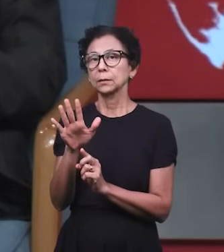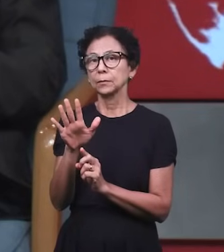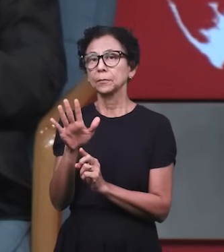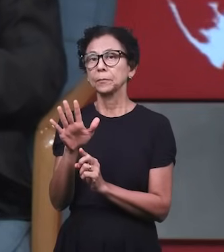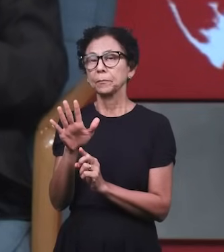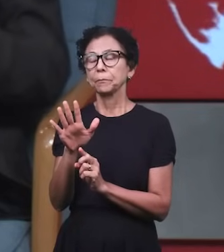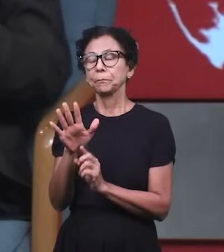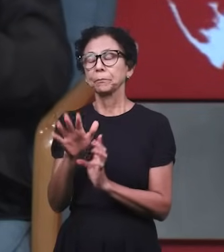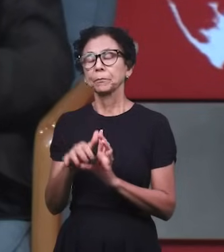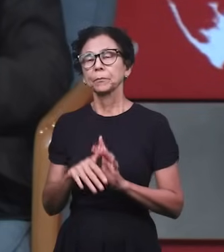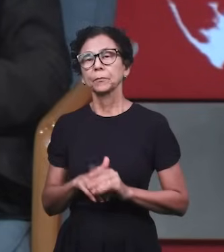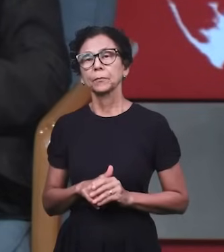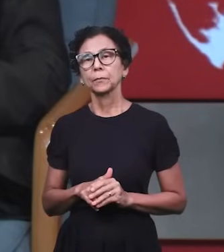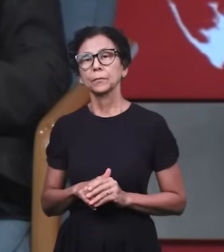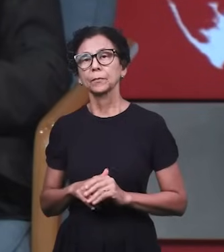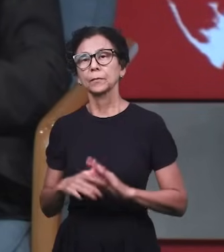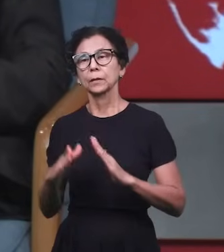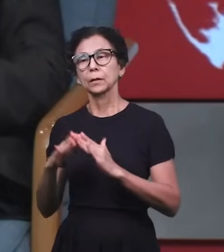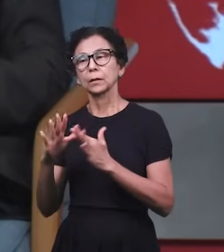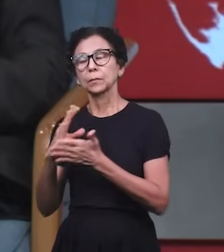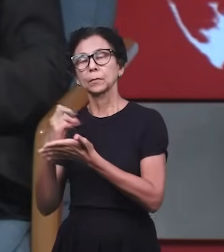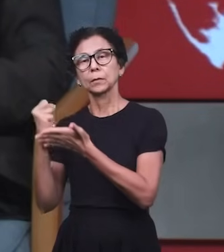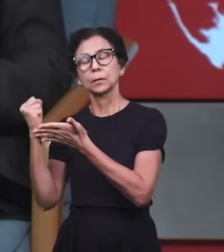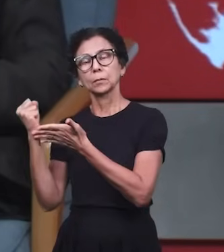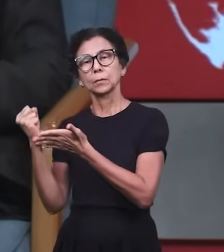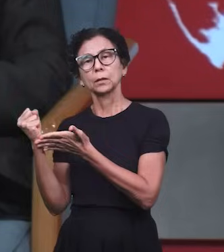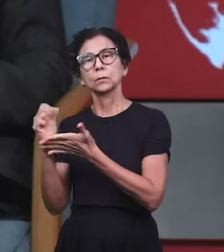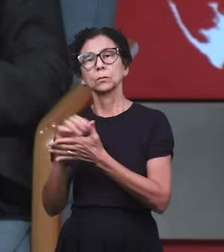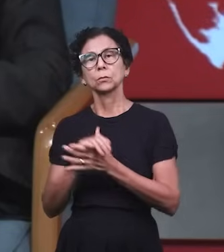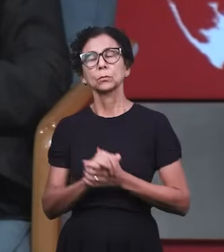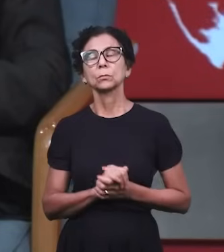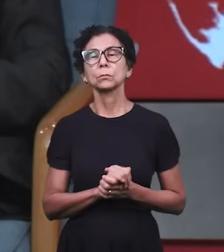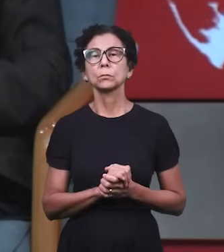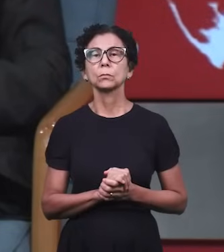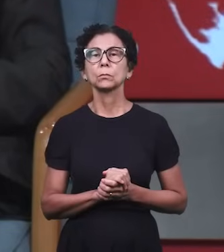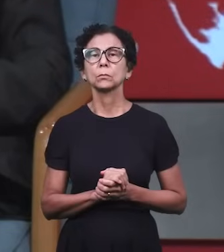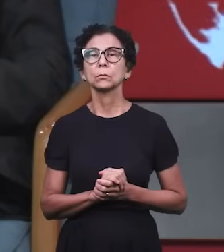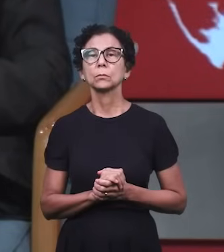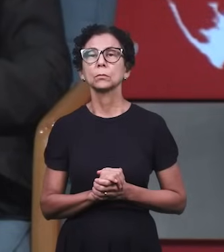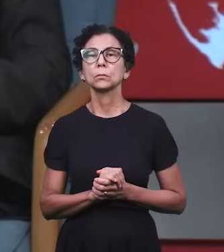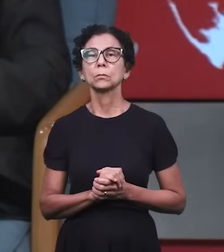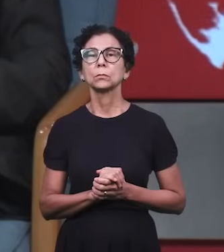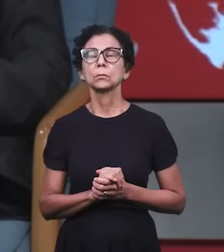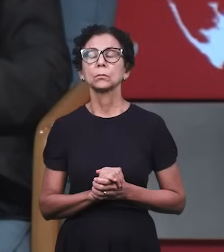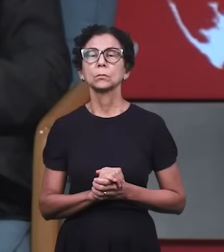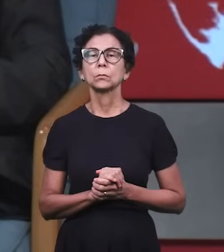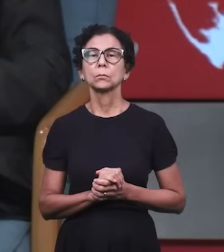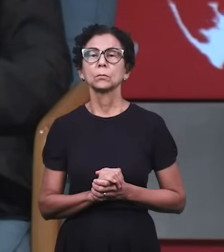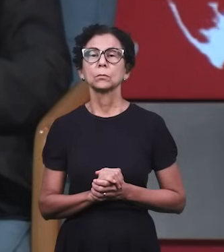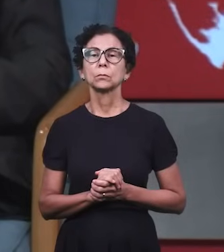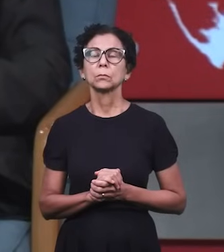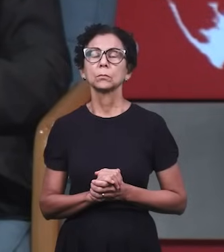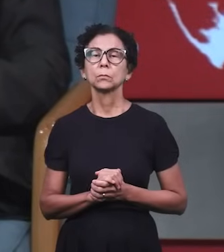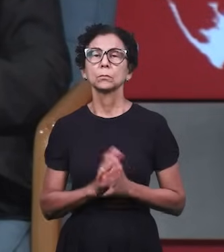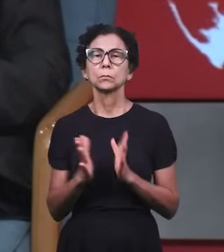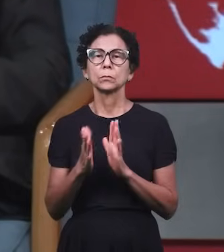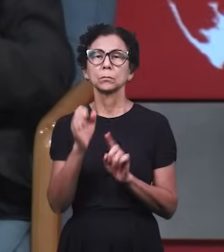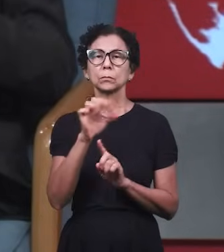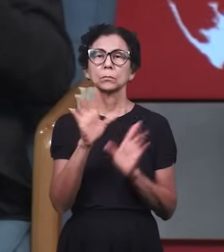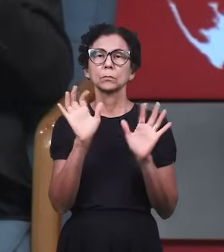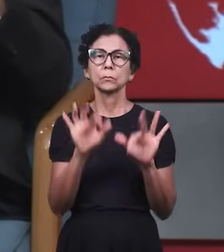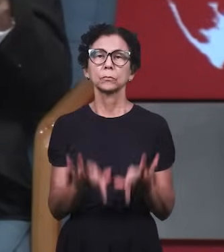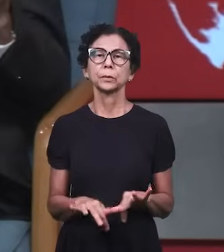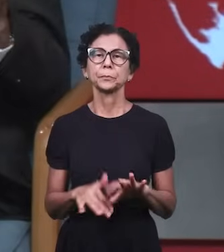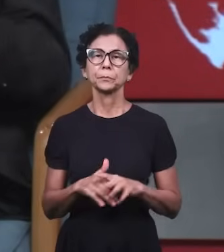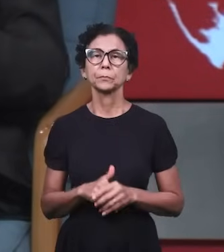e o arrebatamento da igreja como o final do período da graça. Então,